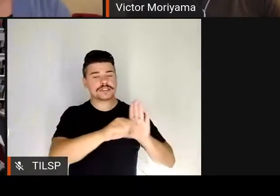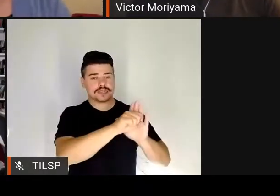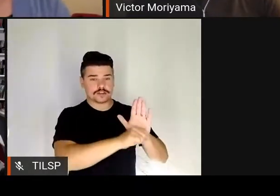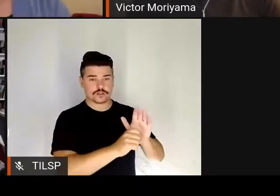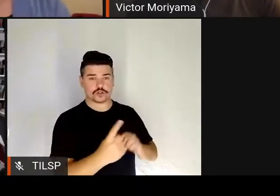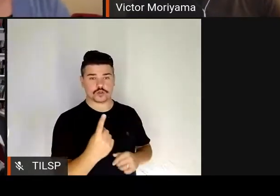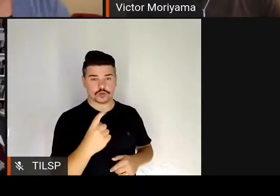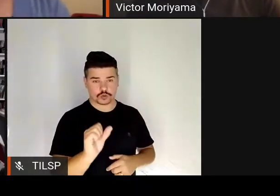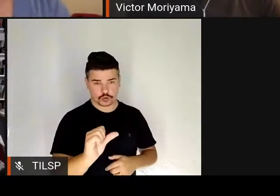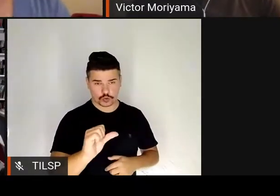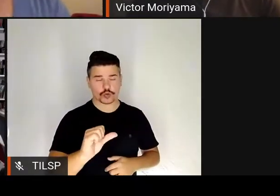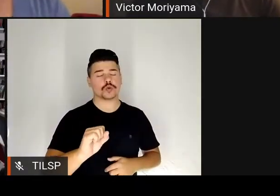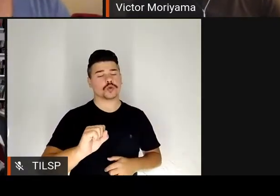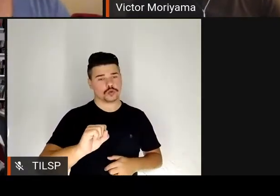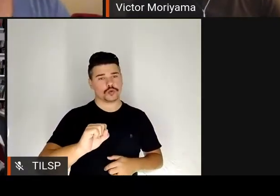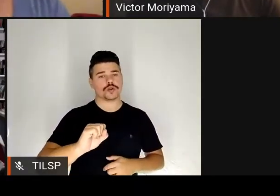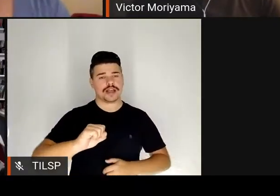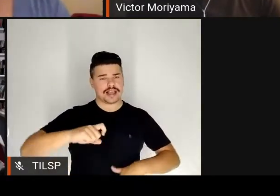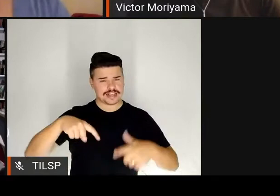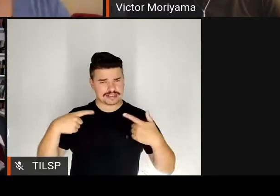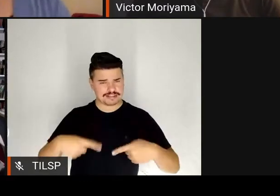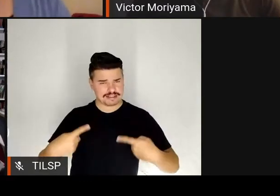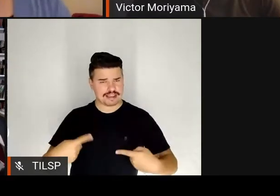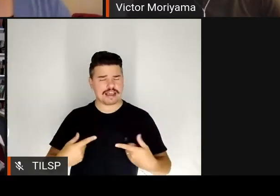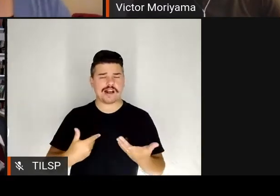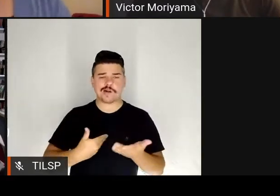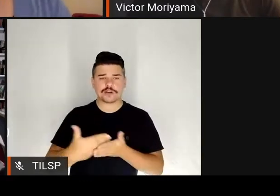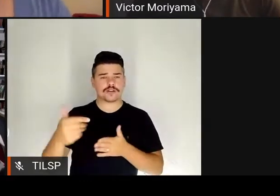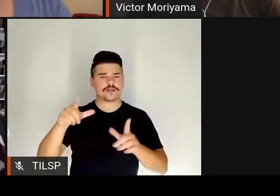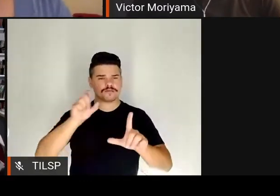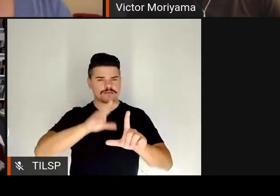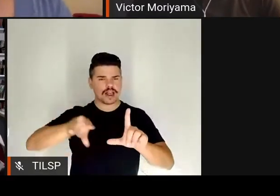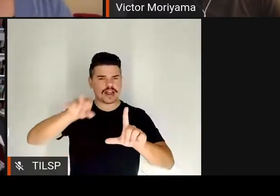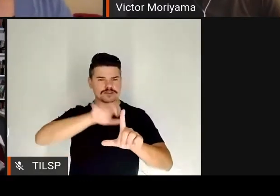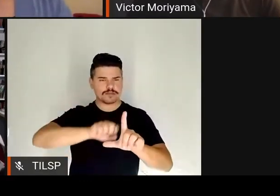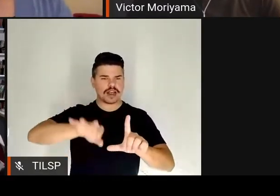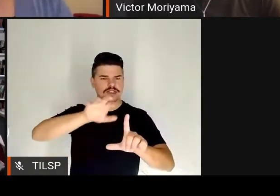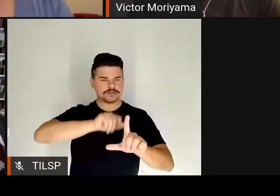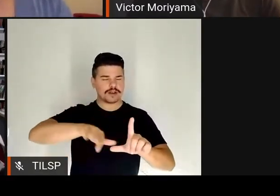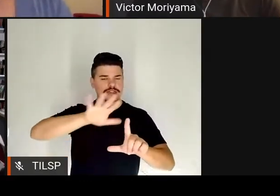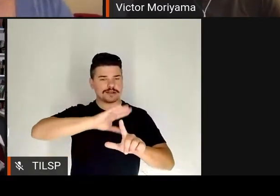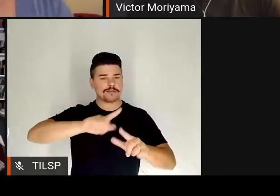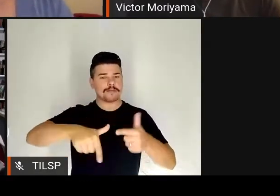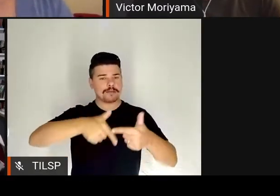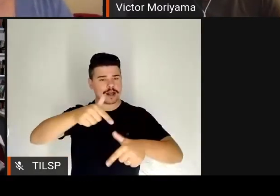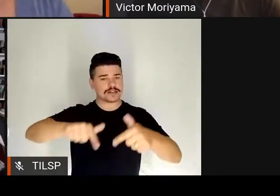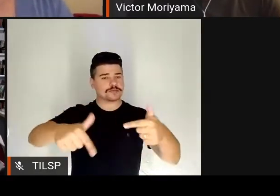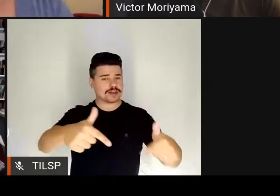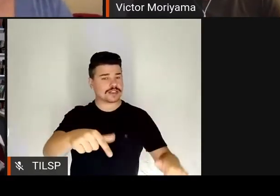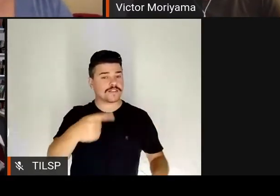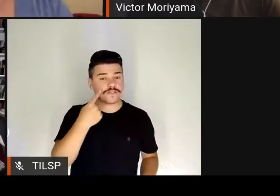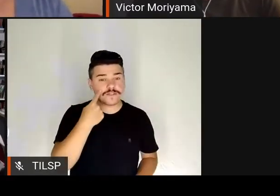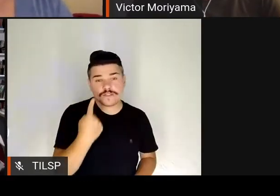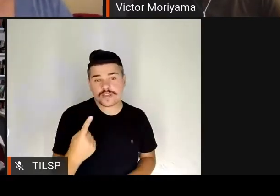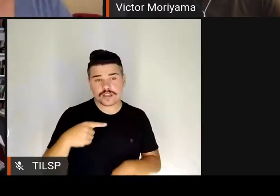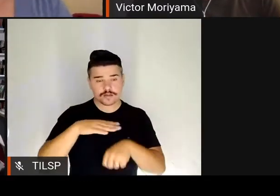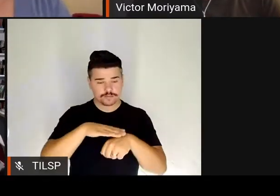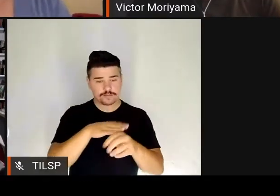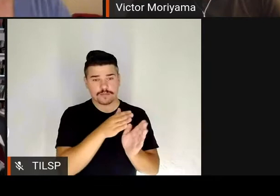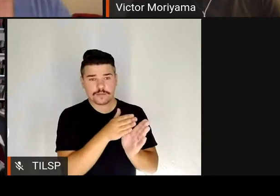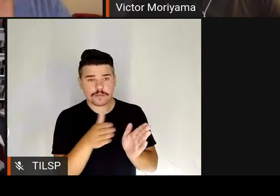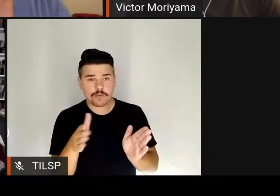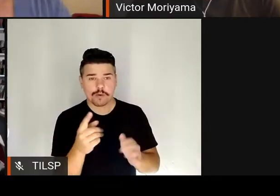guerra continuou como uma guerra de imagens, né? Então, a gente vê nesse primeiro momento